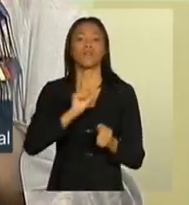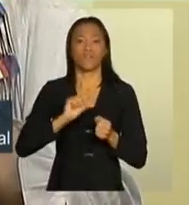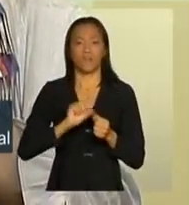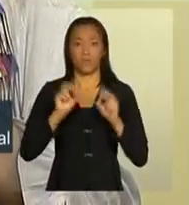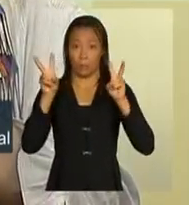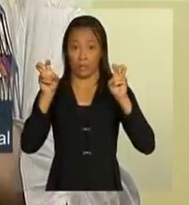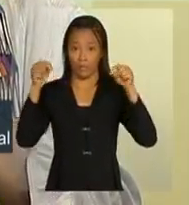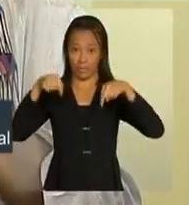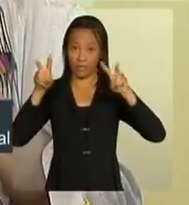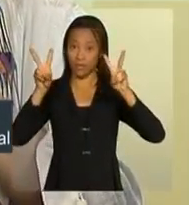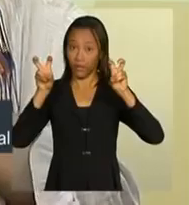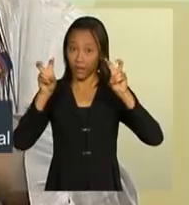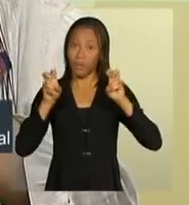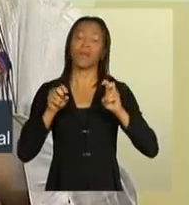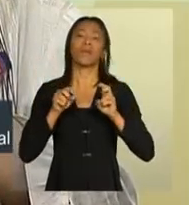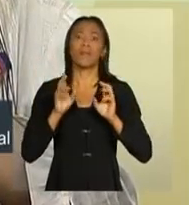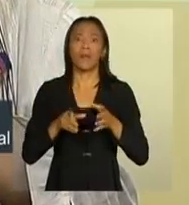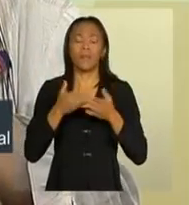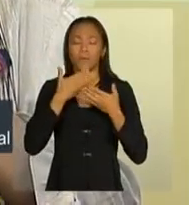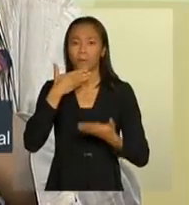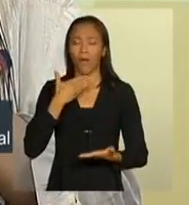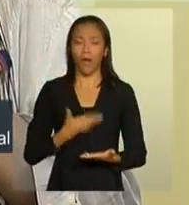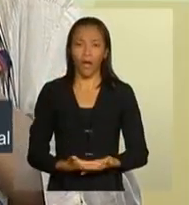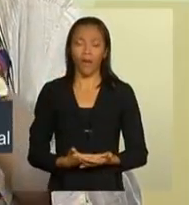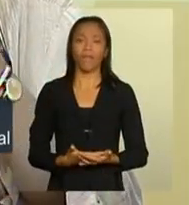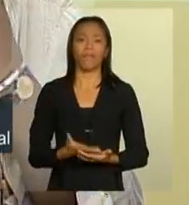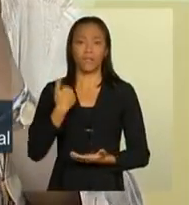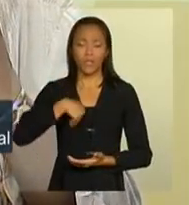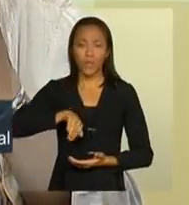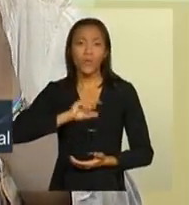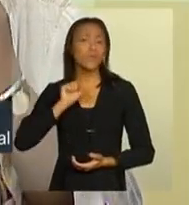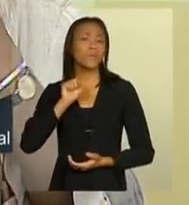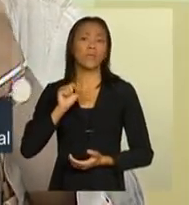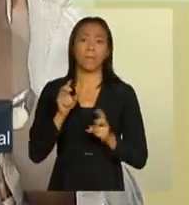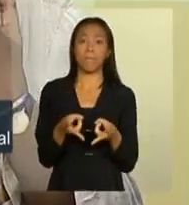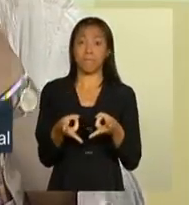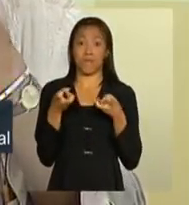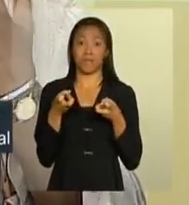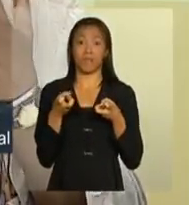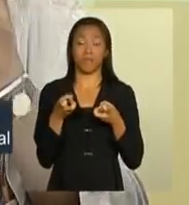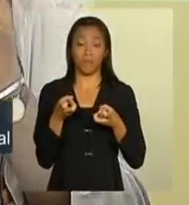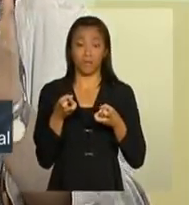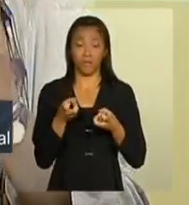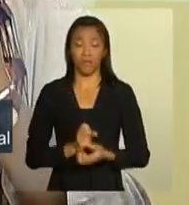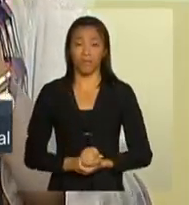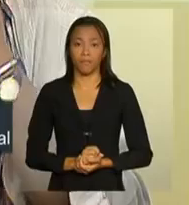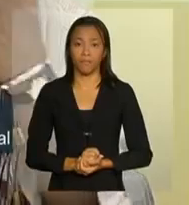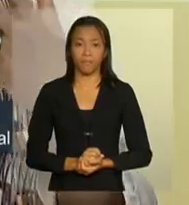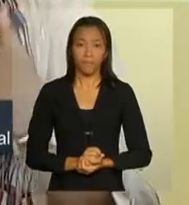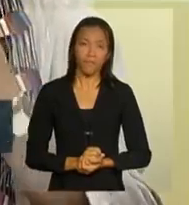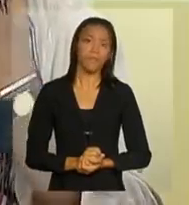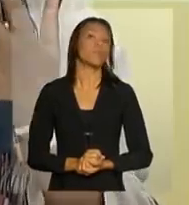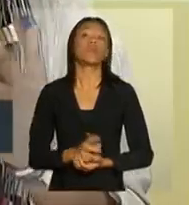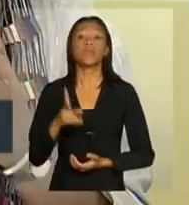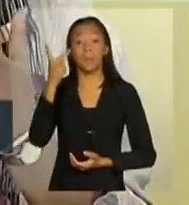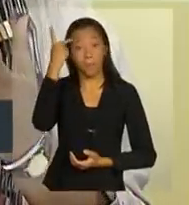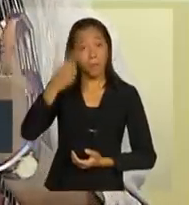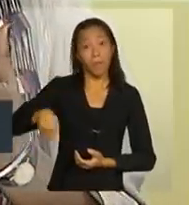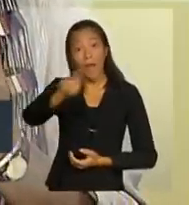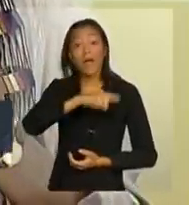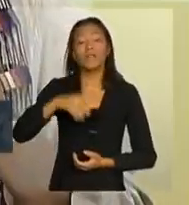tema. E é muito impressionante a gente perceber o quanto ah para as